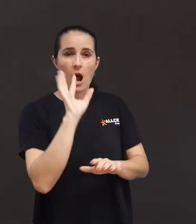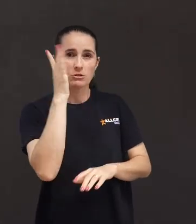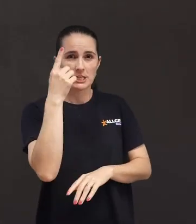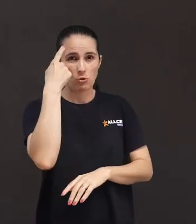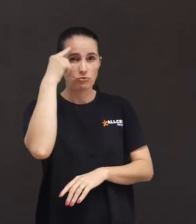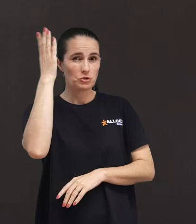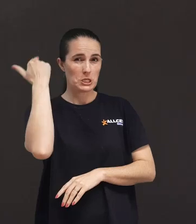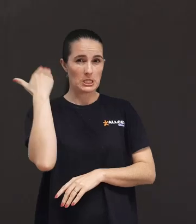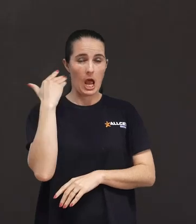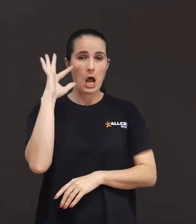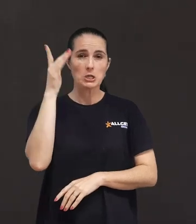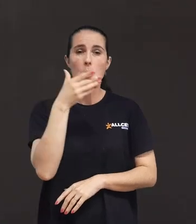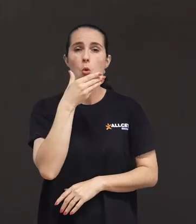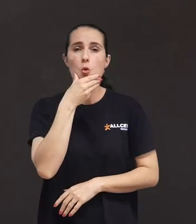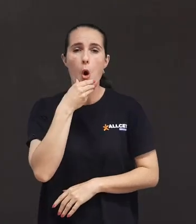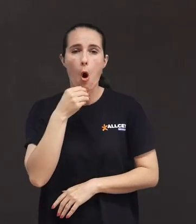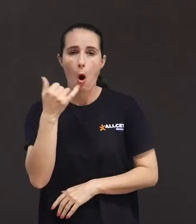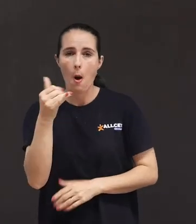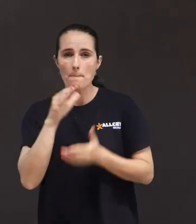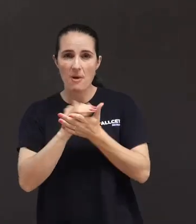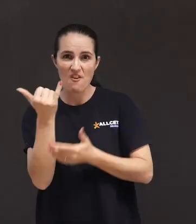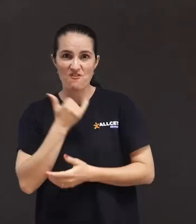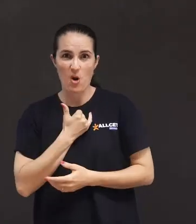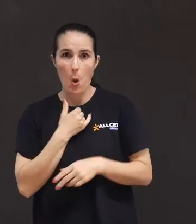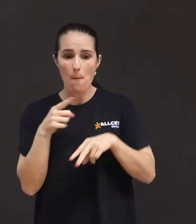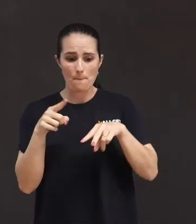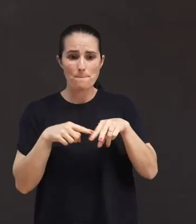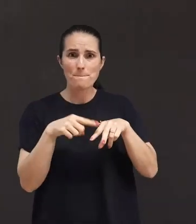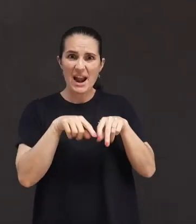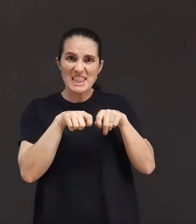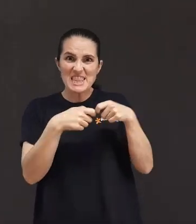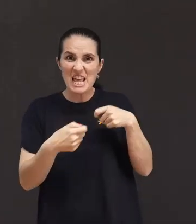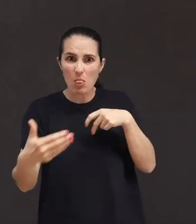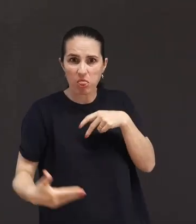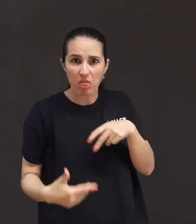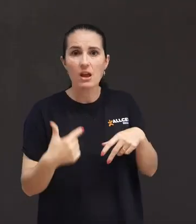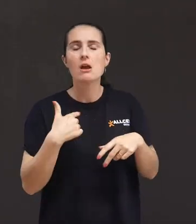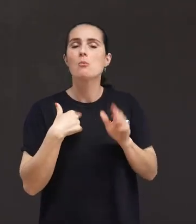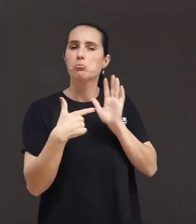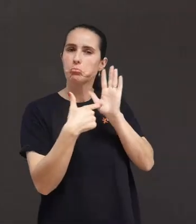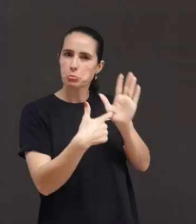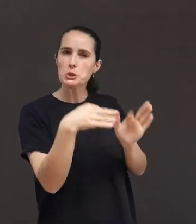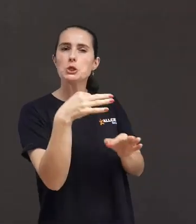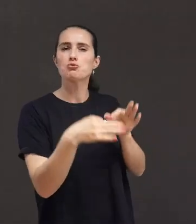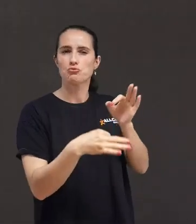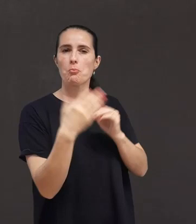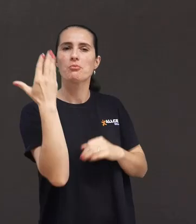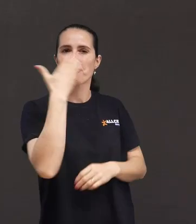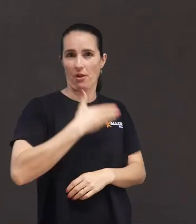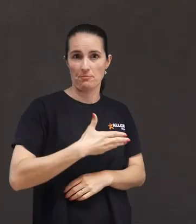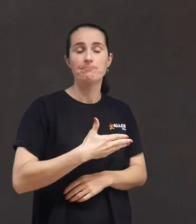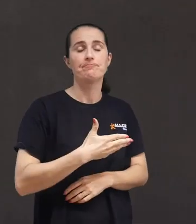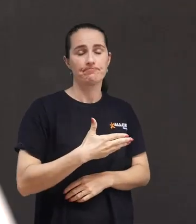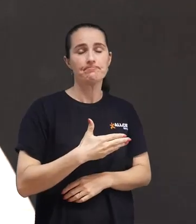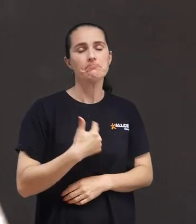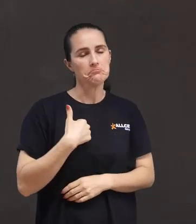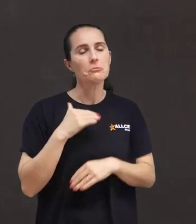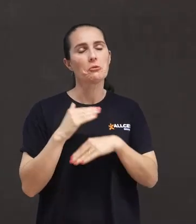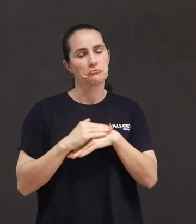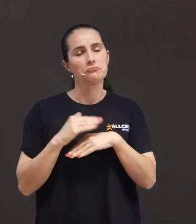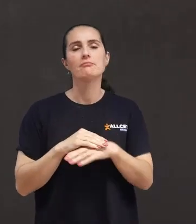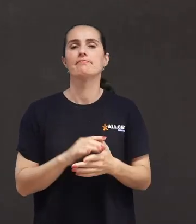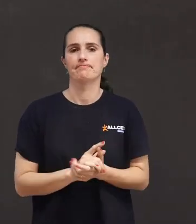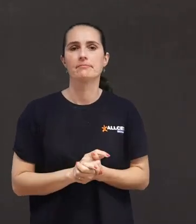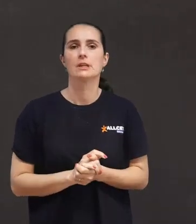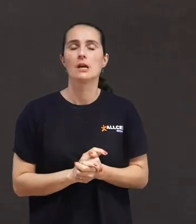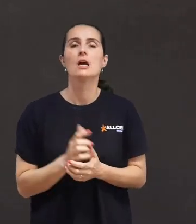e ele falou que ele ia quebrar minhas pernas, então eu poderia estar mostrando isso. E assim eu fiz. Eu já vinha e eu só